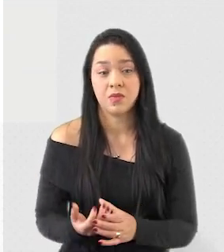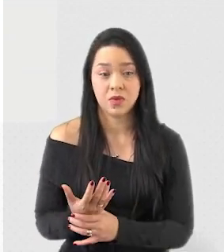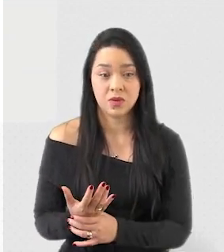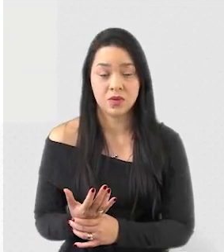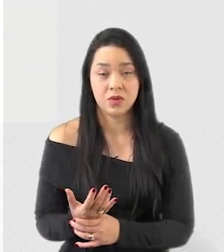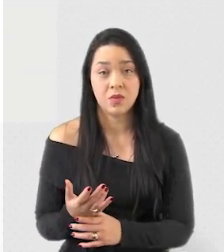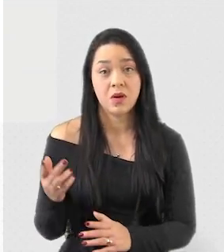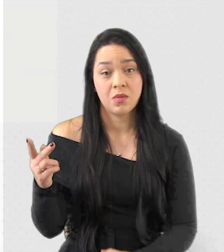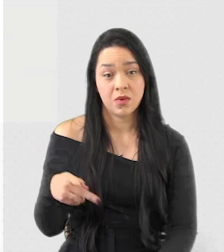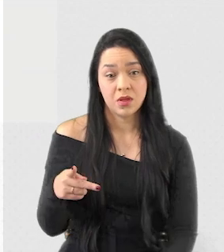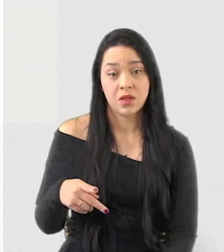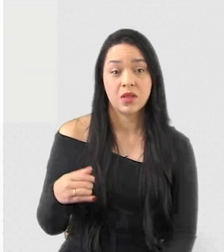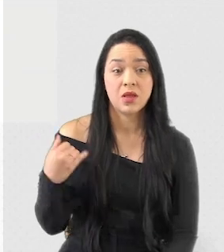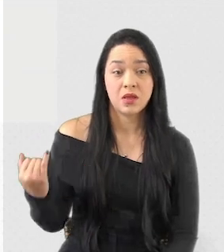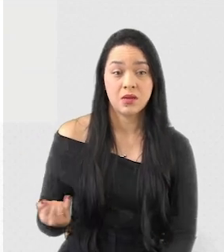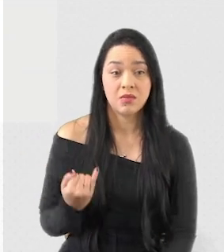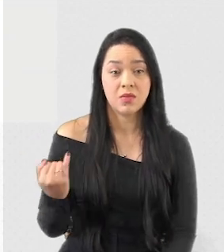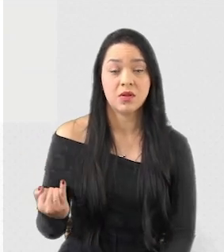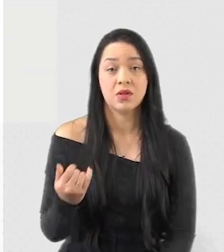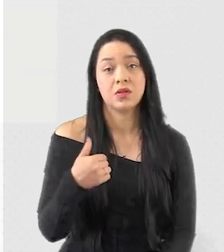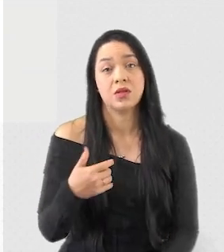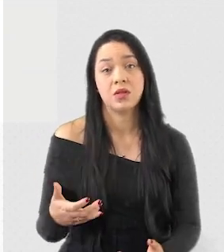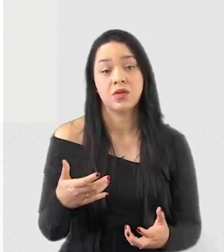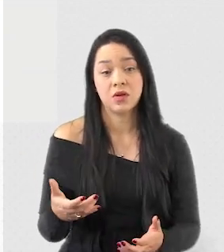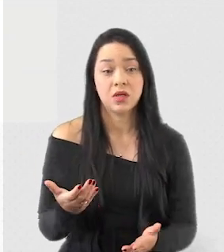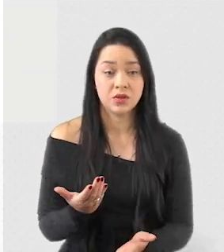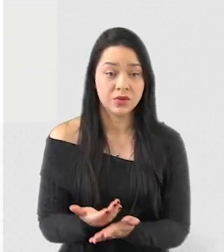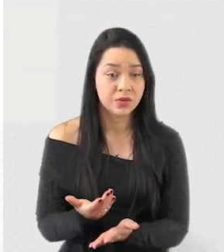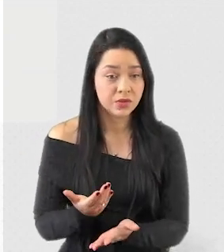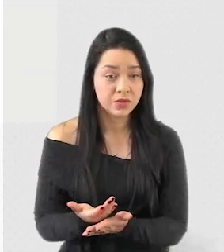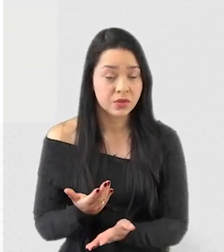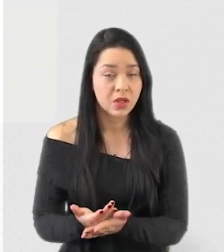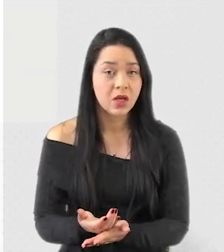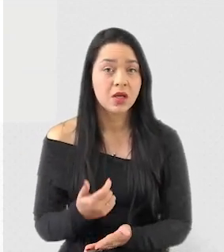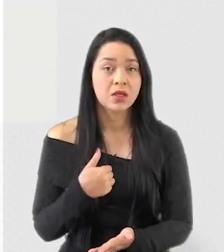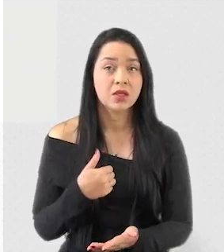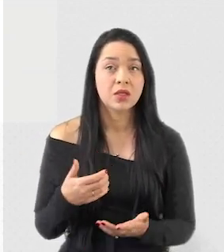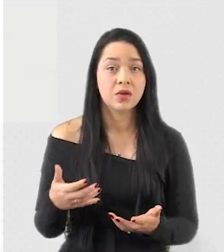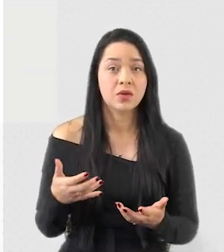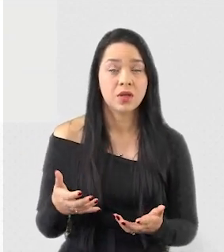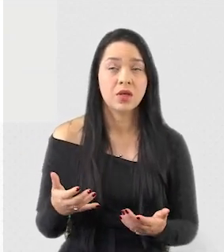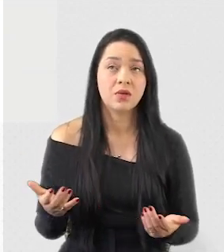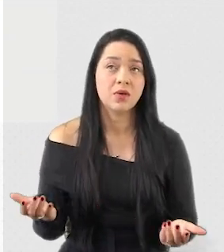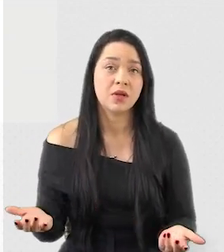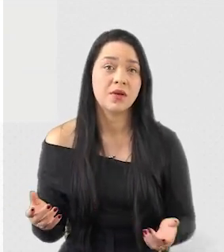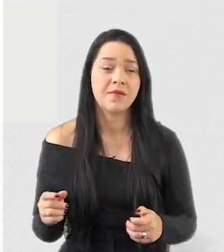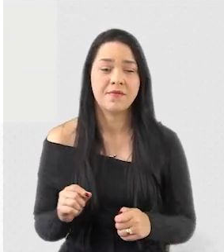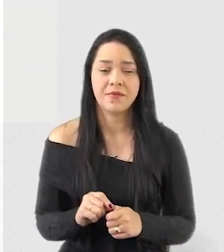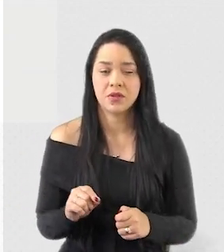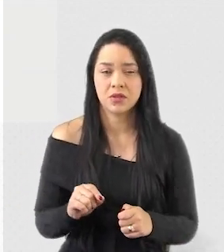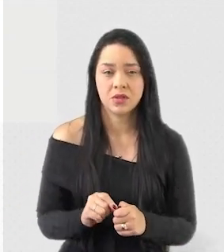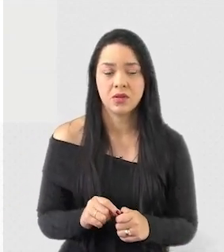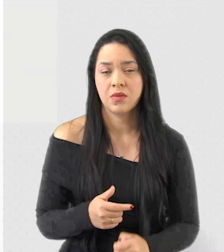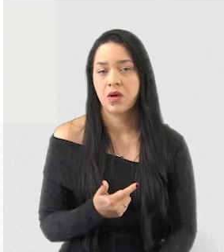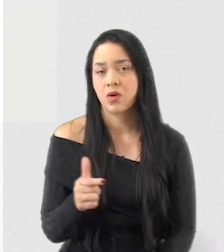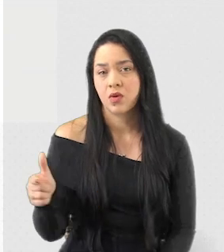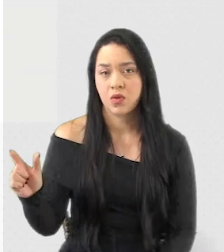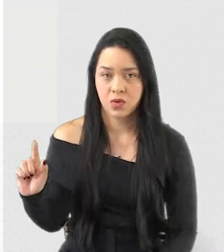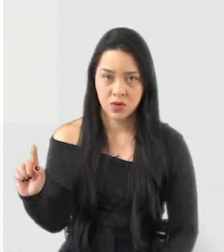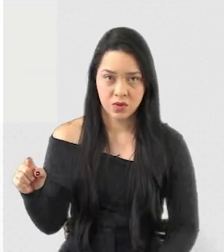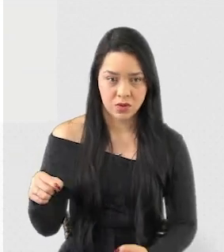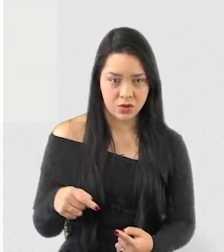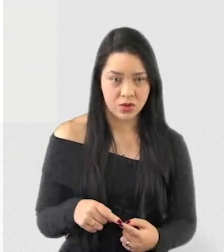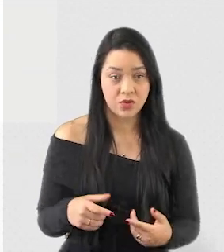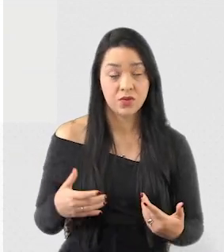uma proteína importante, uma proteína que eu quero estudar, uma proteína que eu quero, enfim, fazer para algum objetivo,